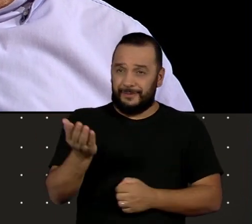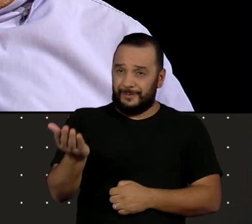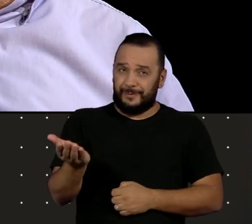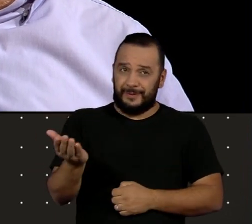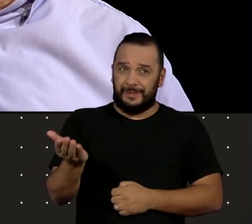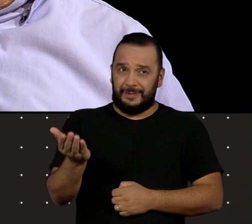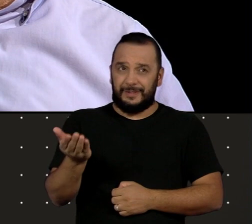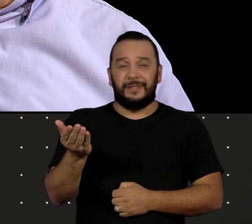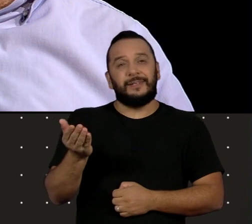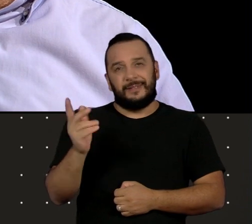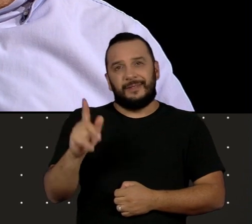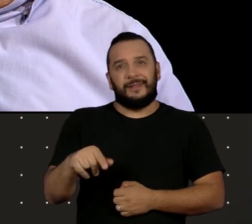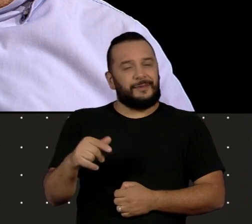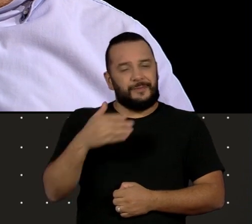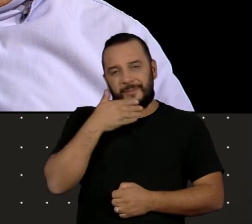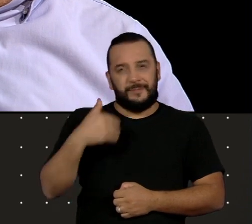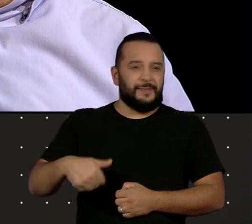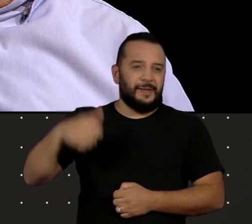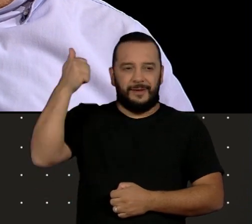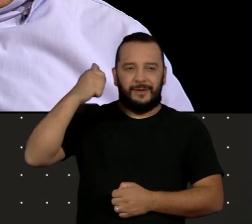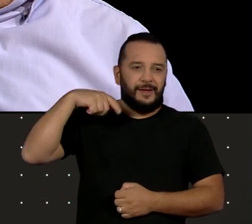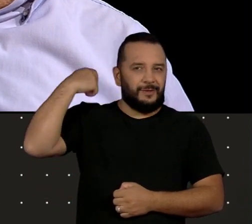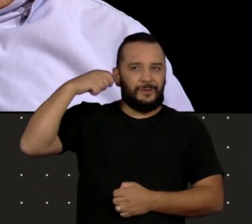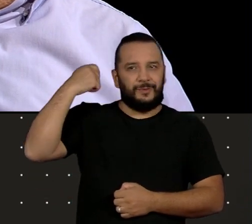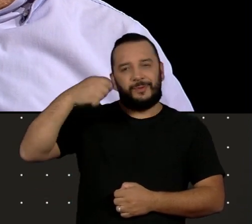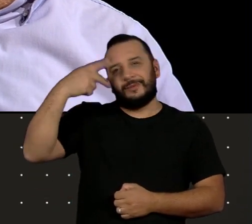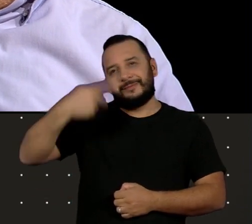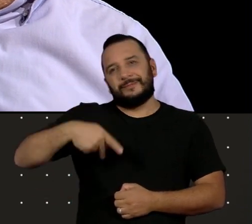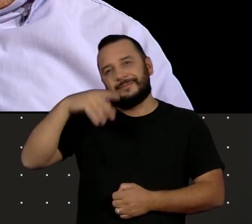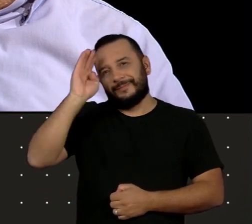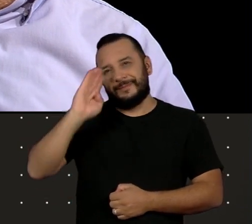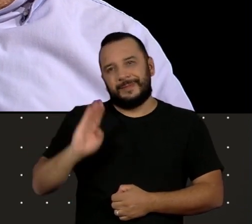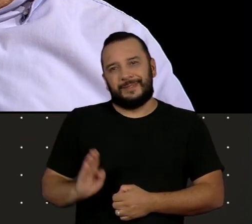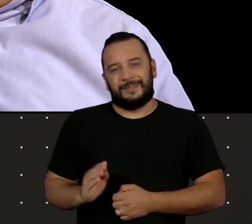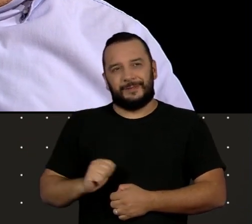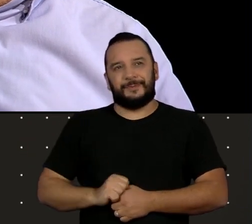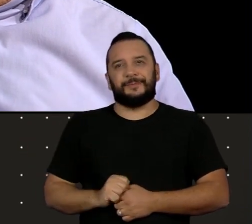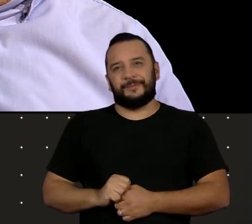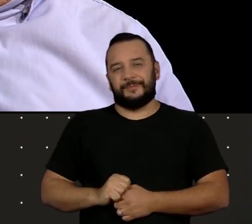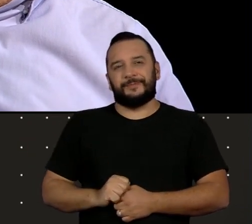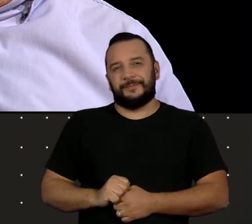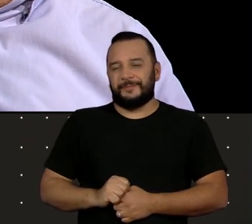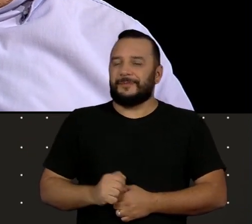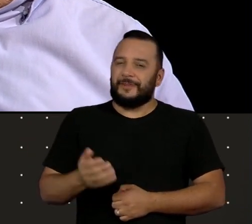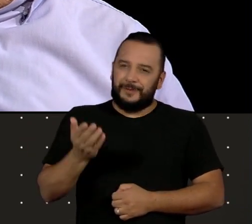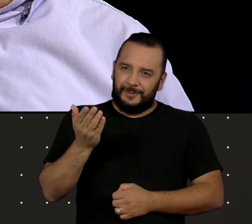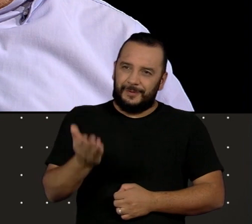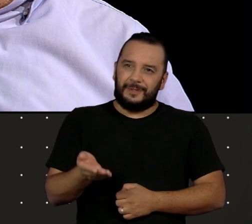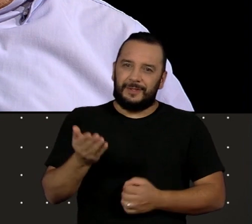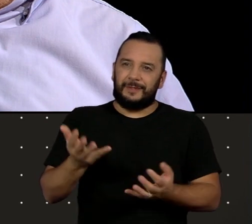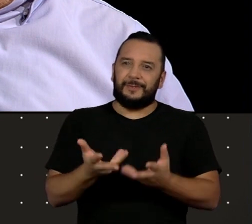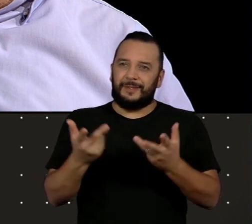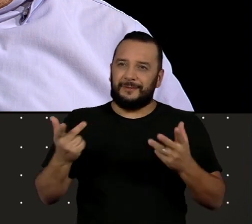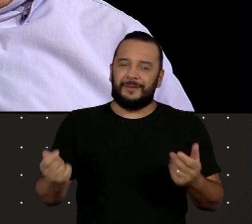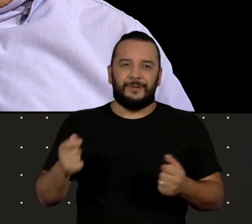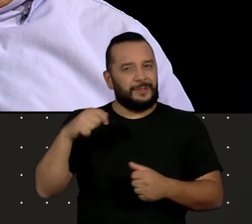dos maiores atores desse país. E eu venho acompanhando você se tornando esse grande e maravilhoso